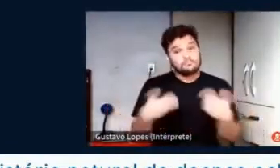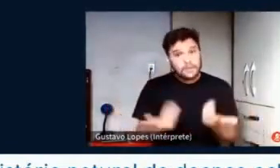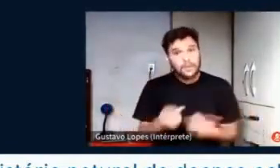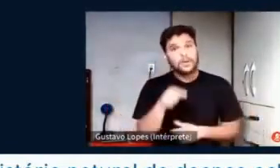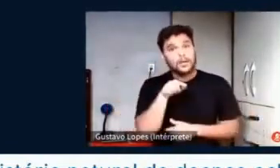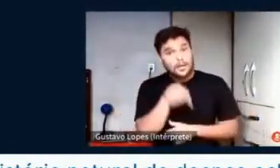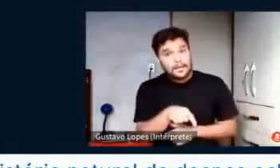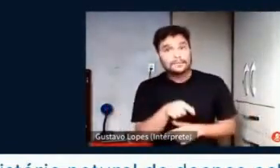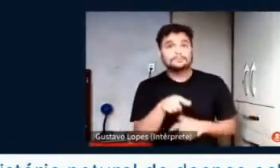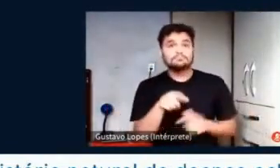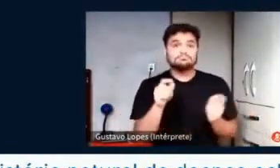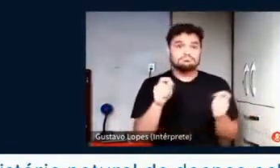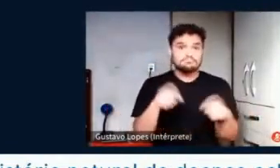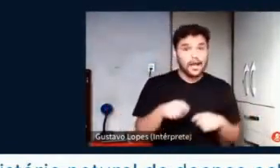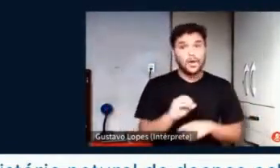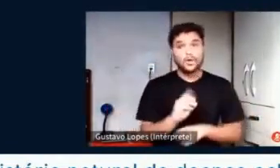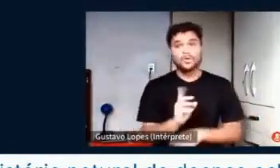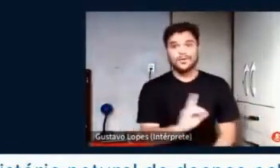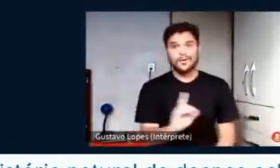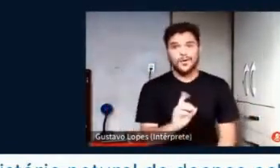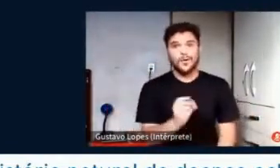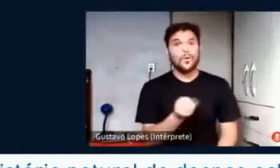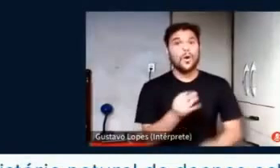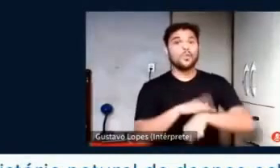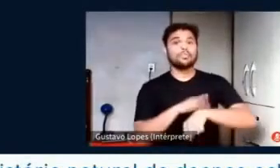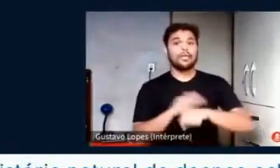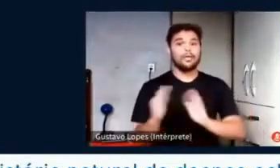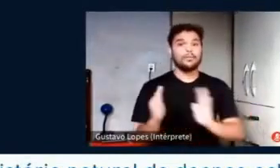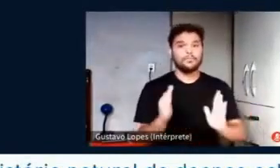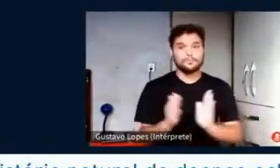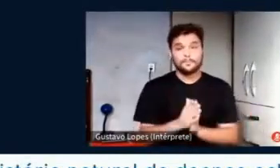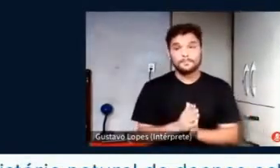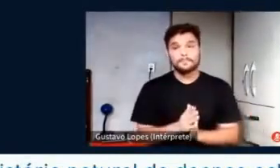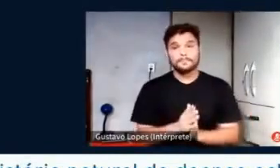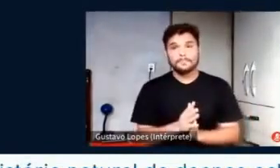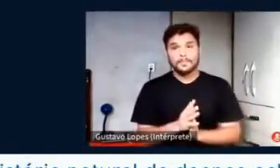ser duradoura, a questão do portador